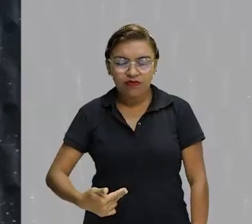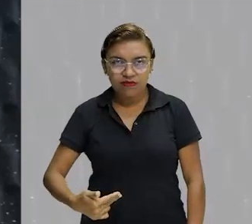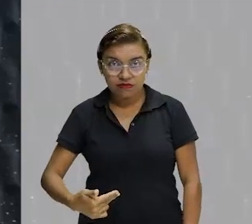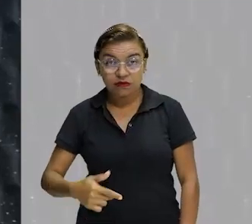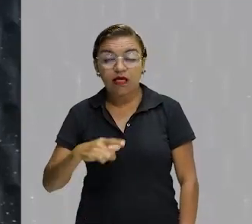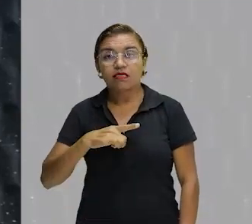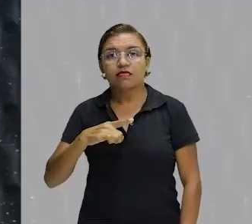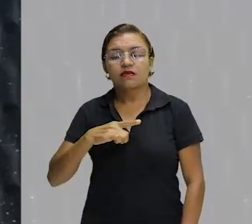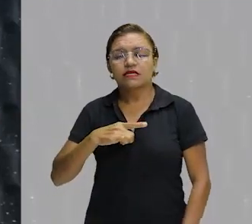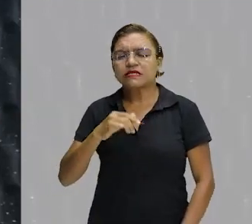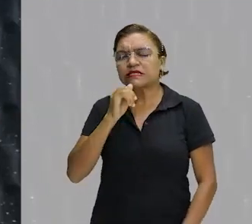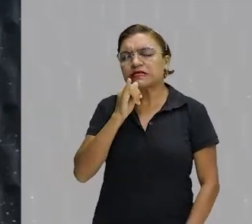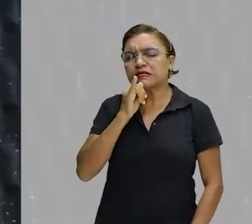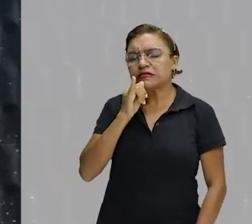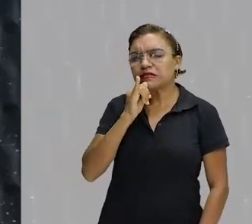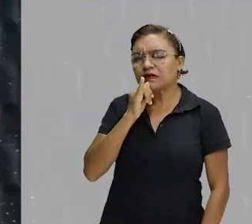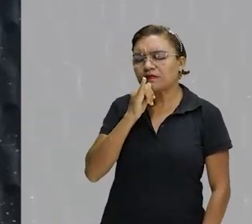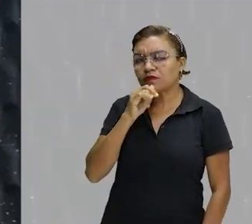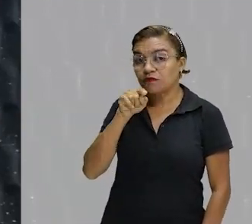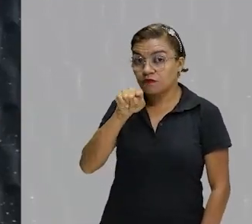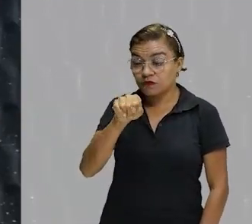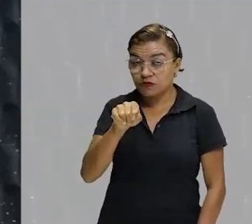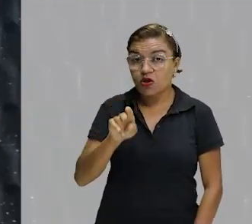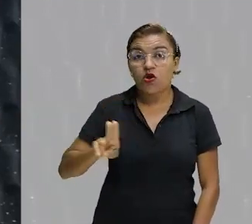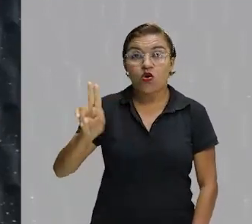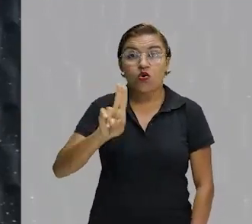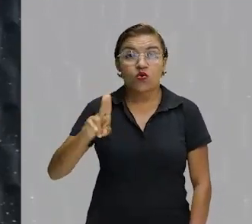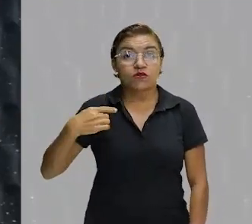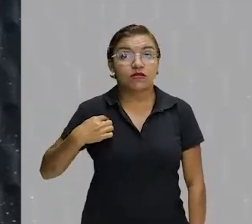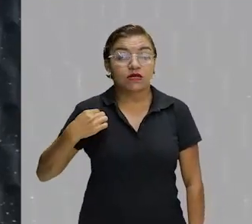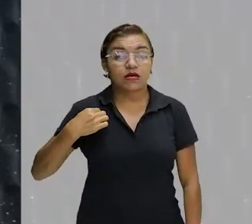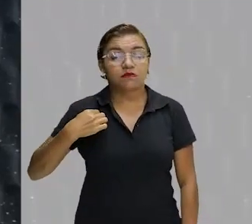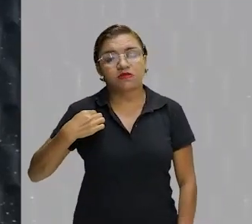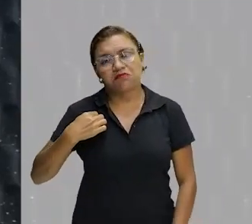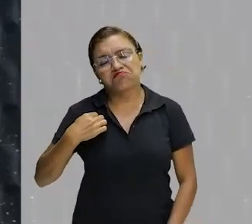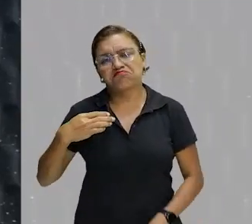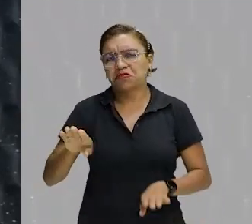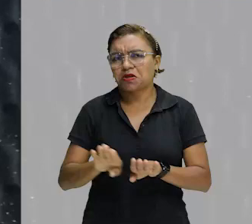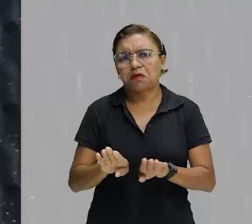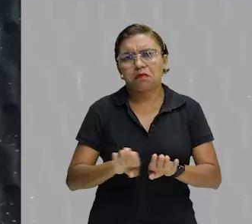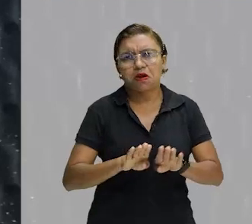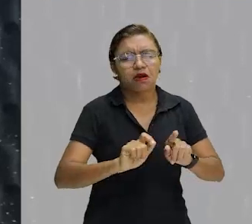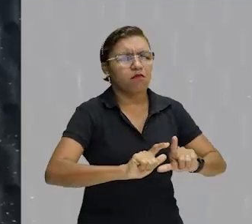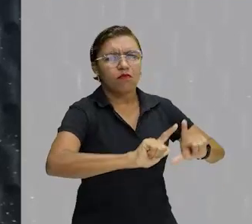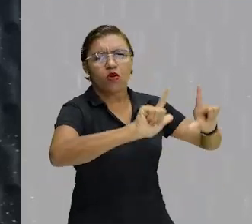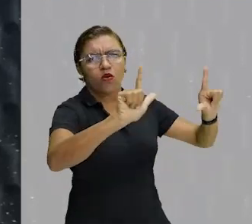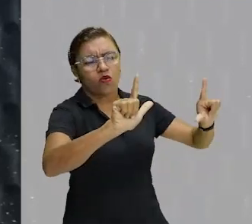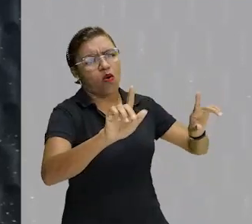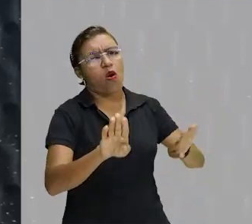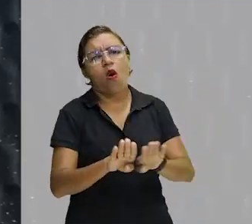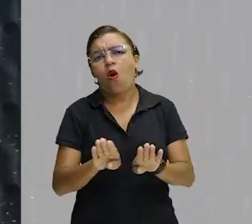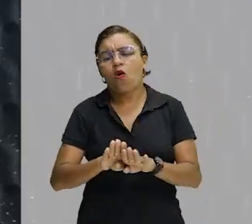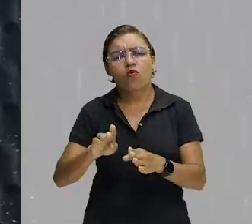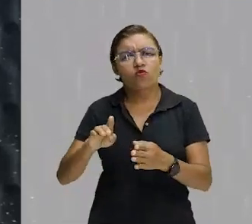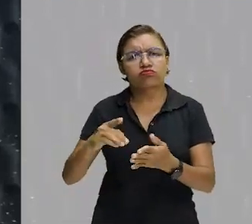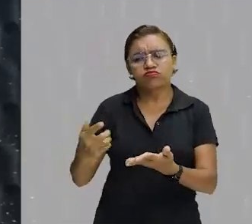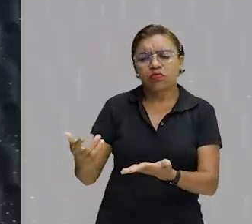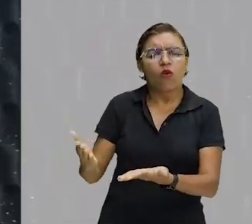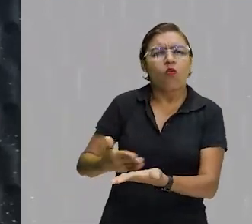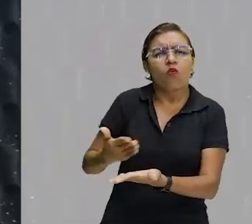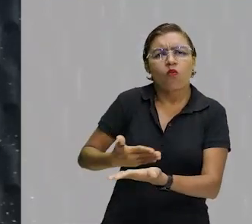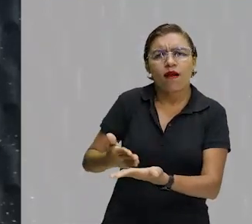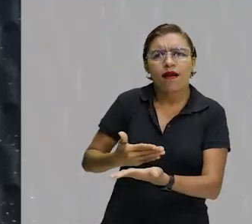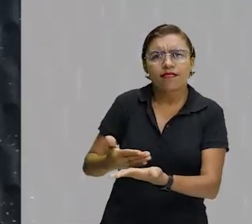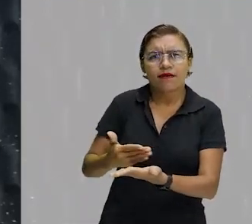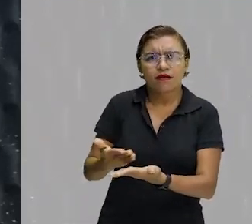que uma camiseta que você usa, a placa de um outdoor, a capa de um caderno, a imagem